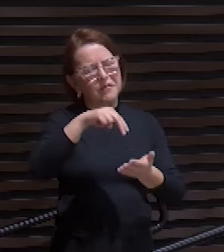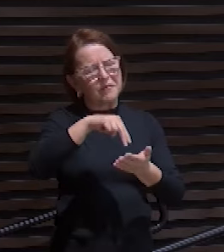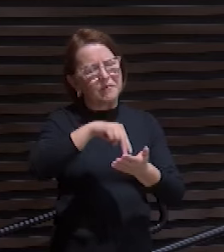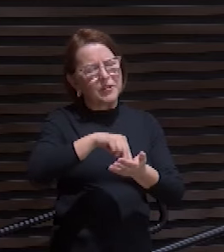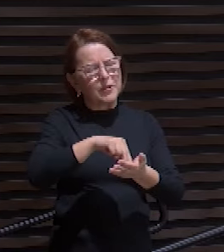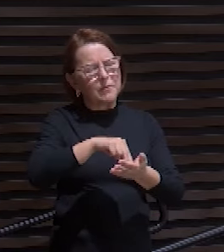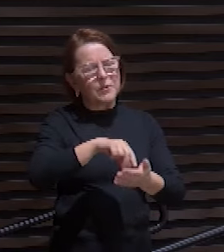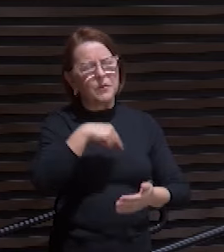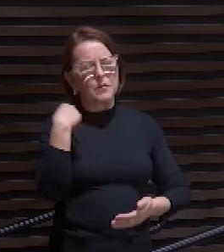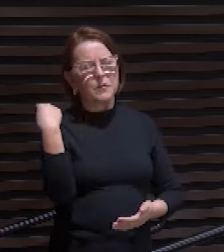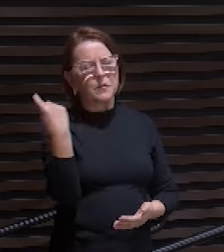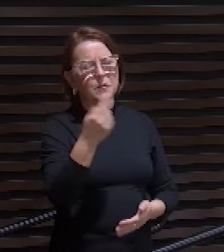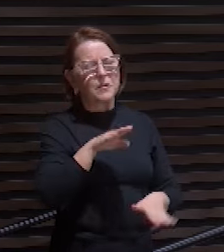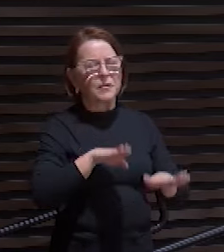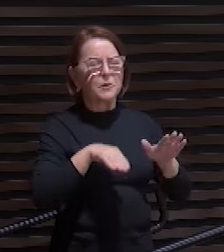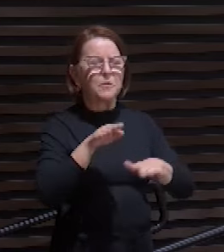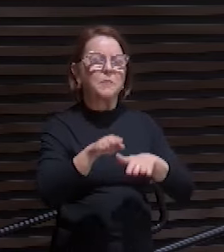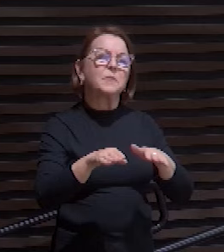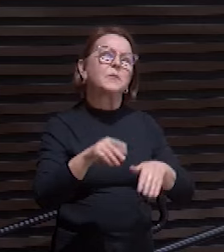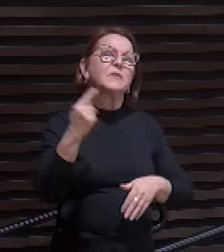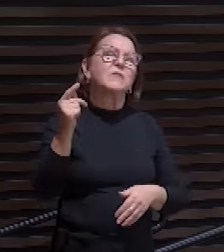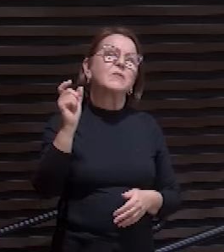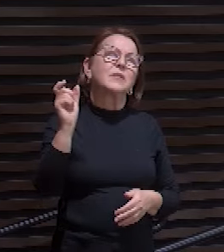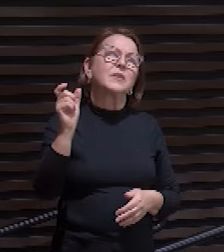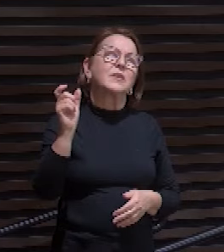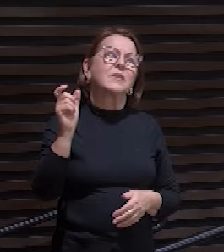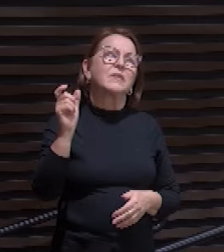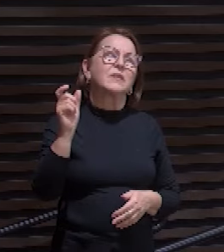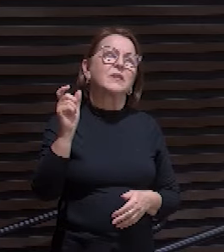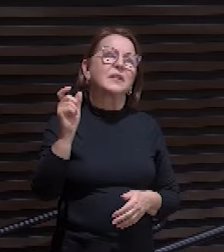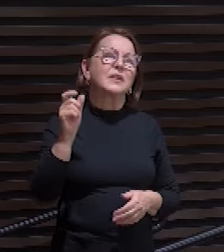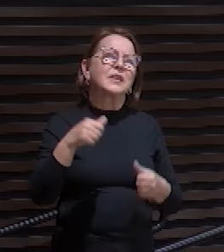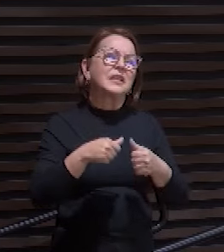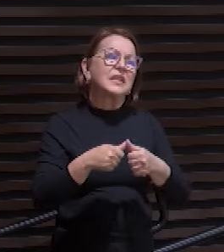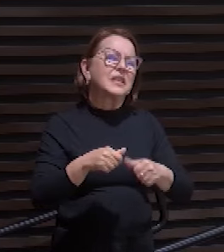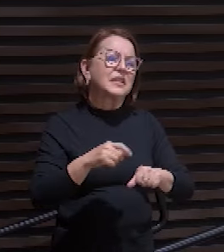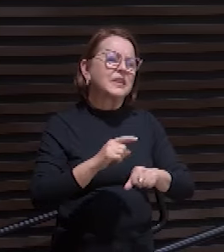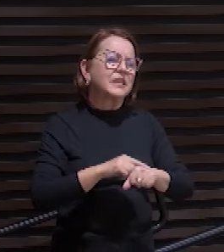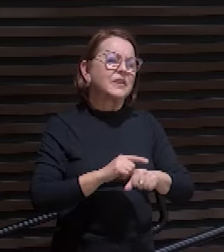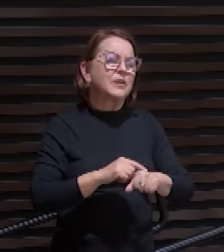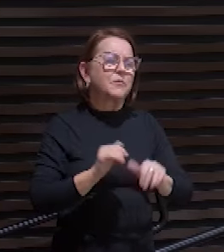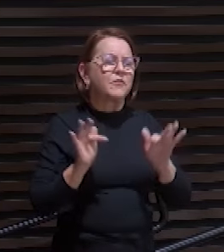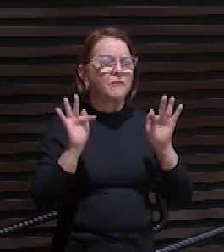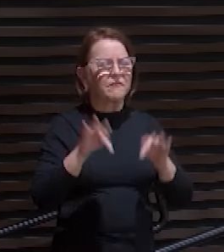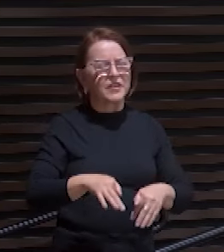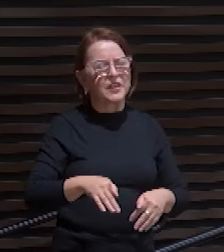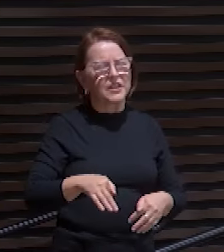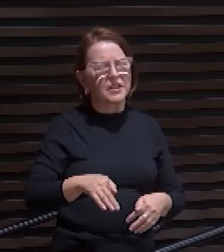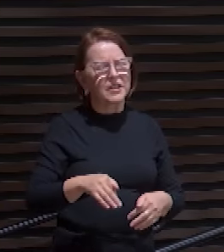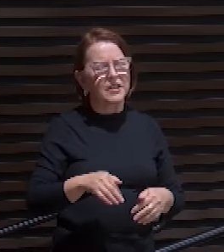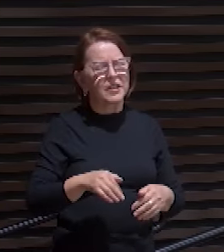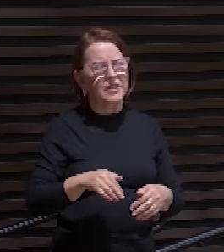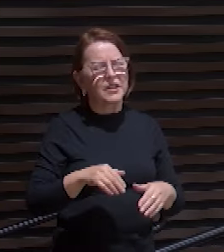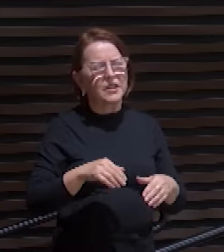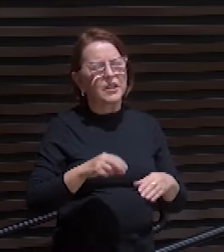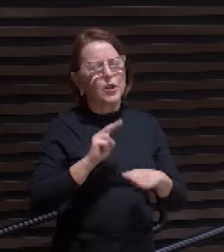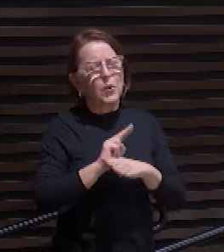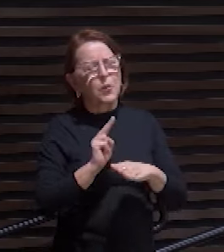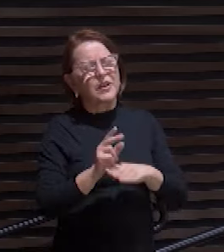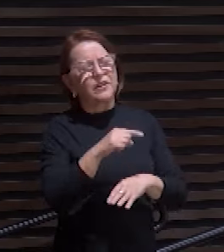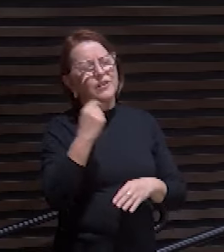os nossos passos na Tua palavra, Pai, nesse tempo do fim. Guarda, Pai, a nossa mente, o nosso